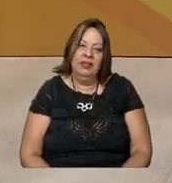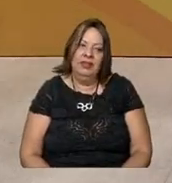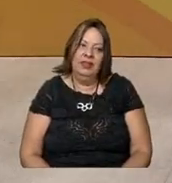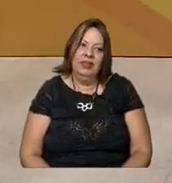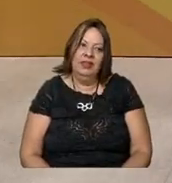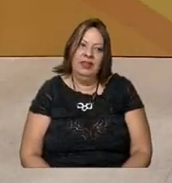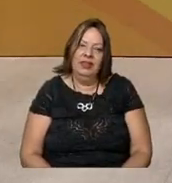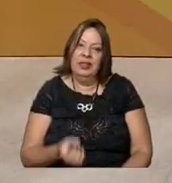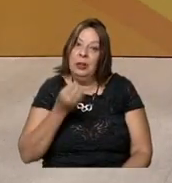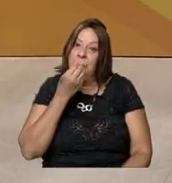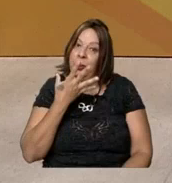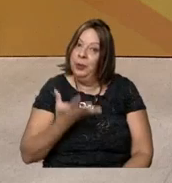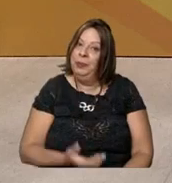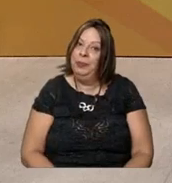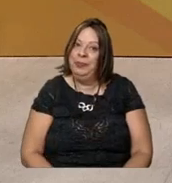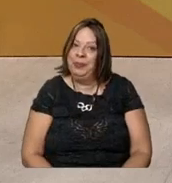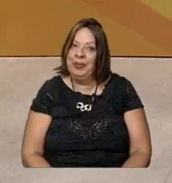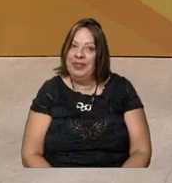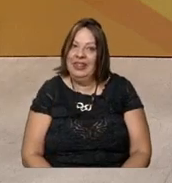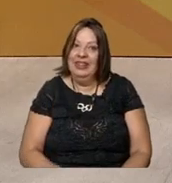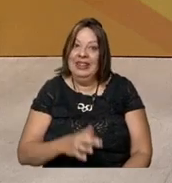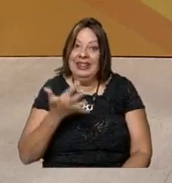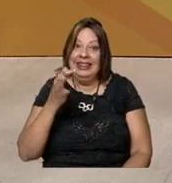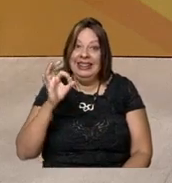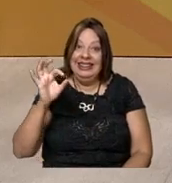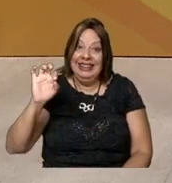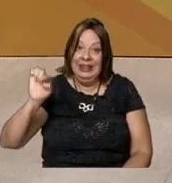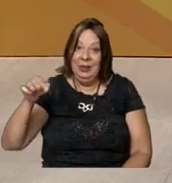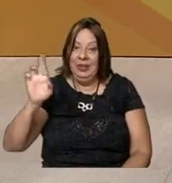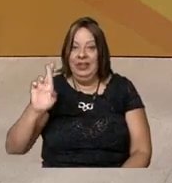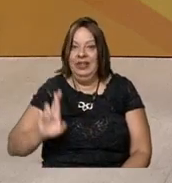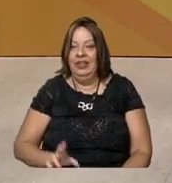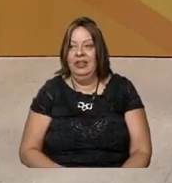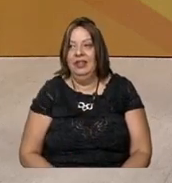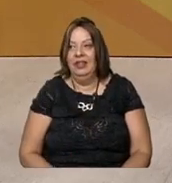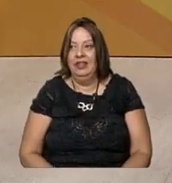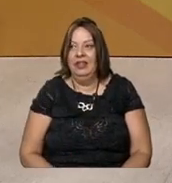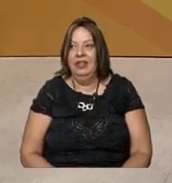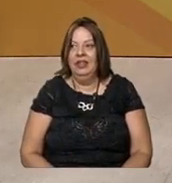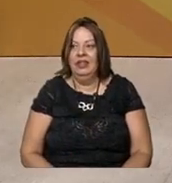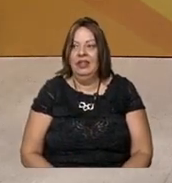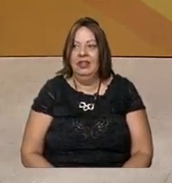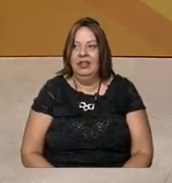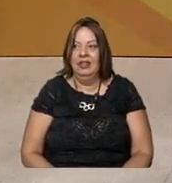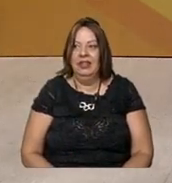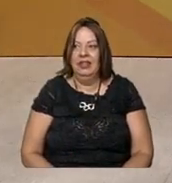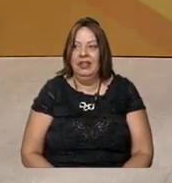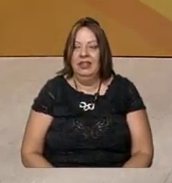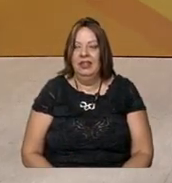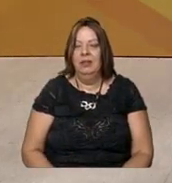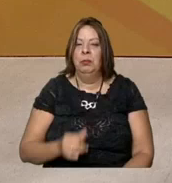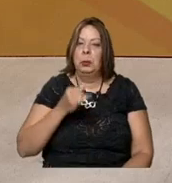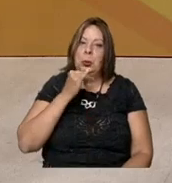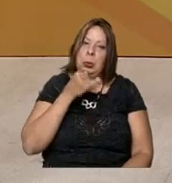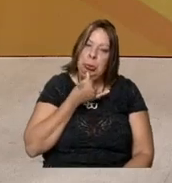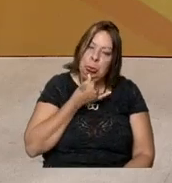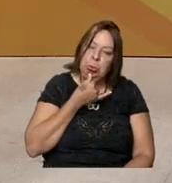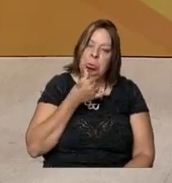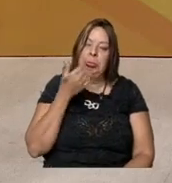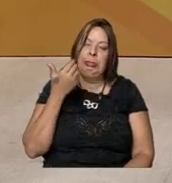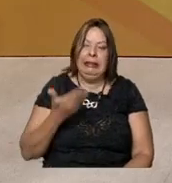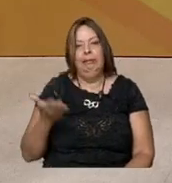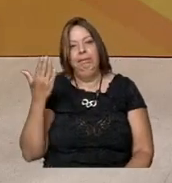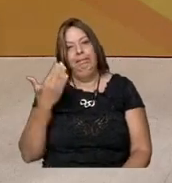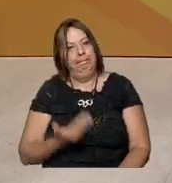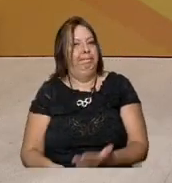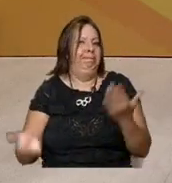Bom demais, gente do céu. 100 mil reais é para arrumar a vida, né? Ó, mas se você aí de casa tá assim, poxa, não levei esses 100 mil, não